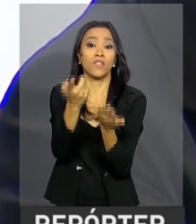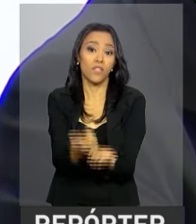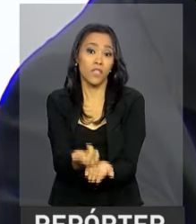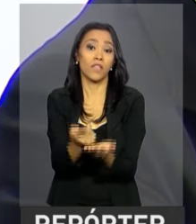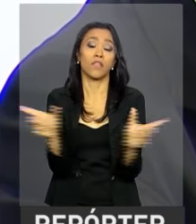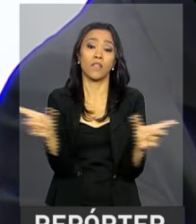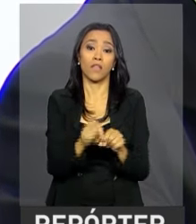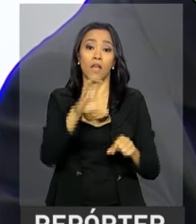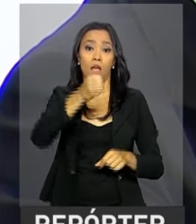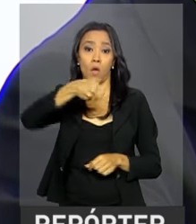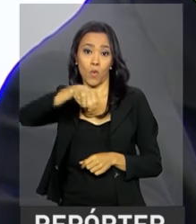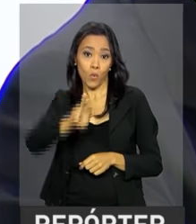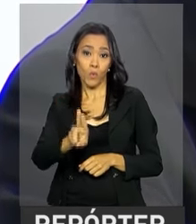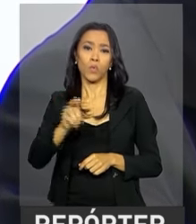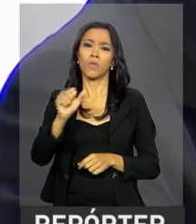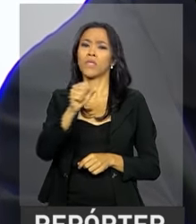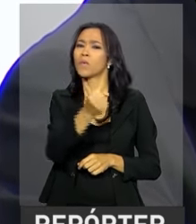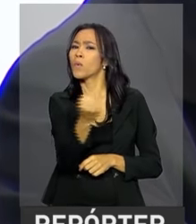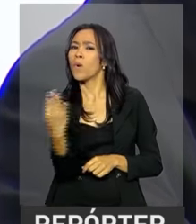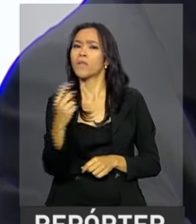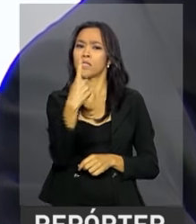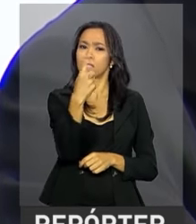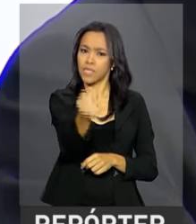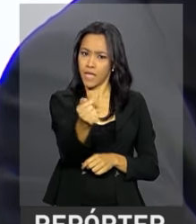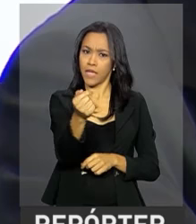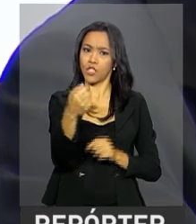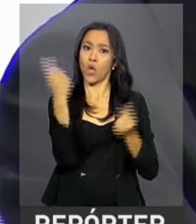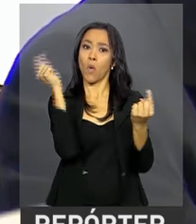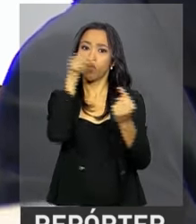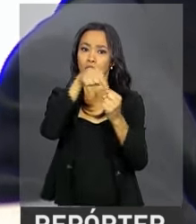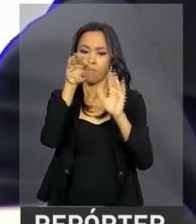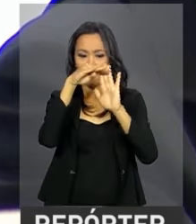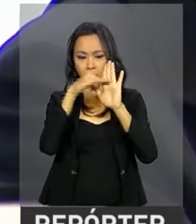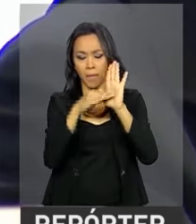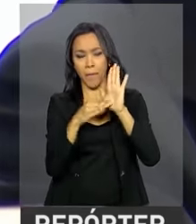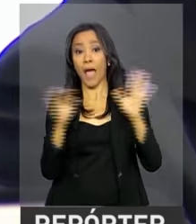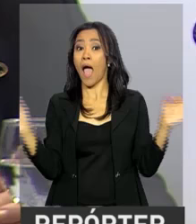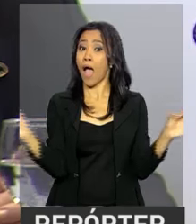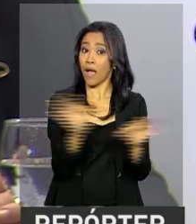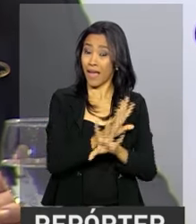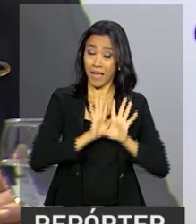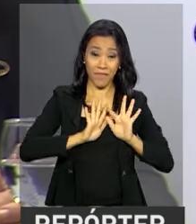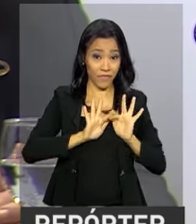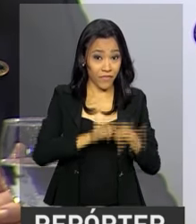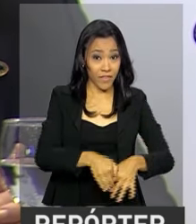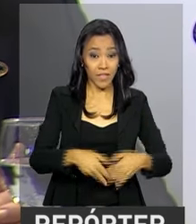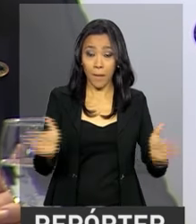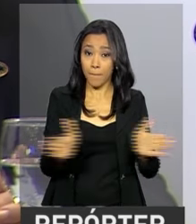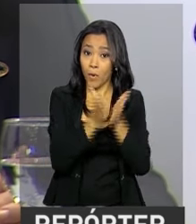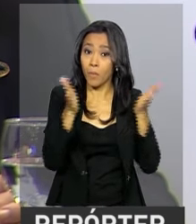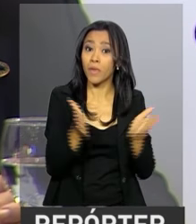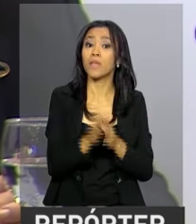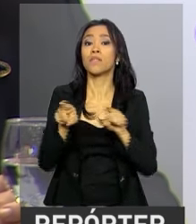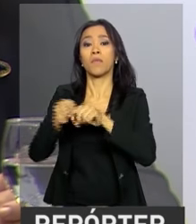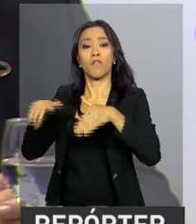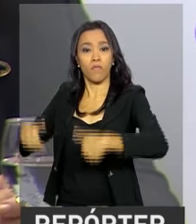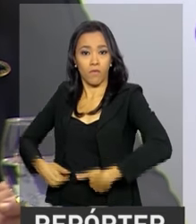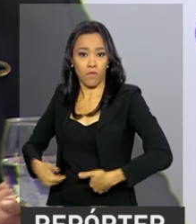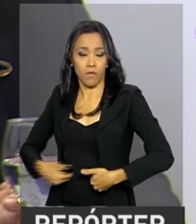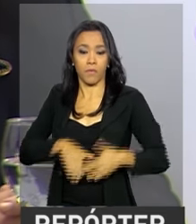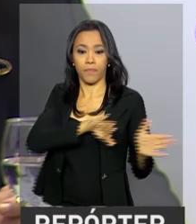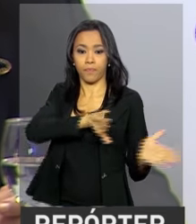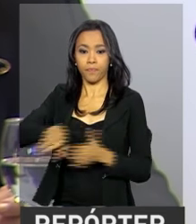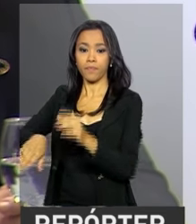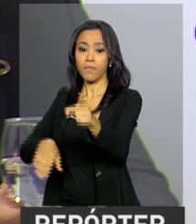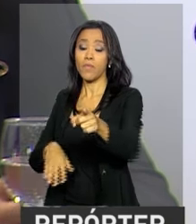que traz 17 objetivos, entre eles acabar com a pobreza e a fome. A política externa deve estar a